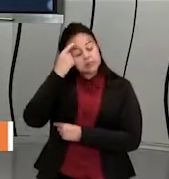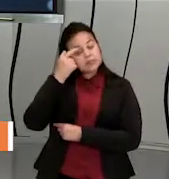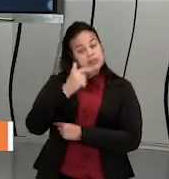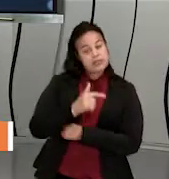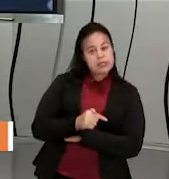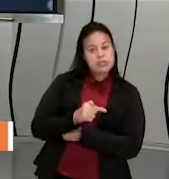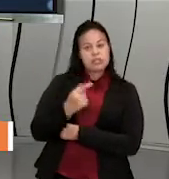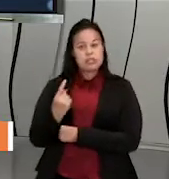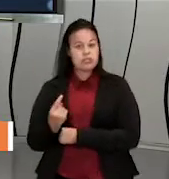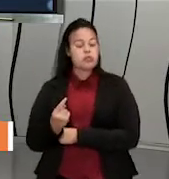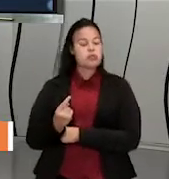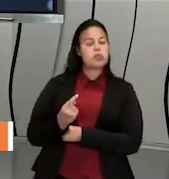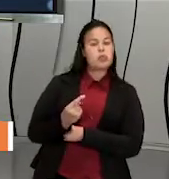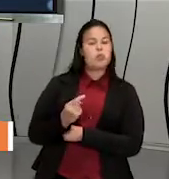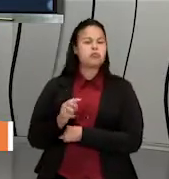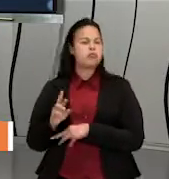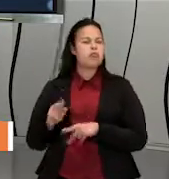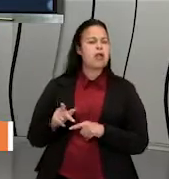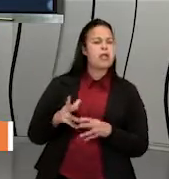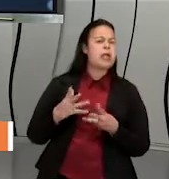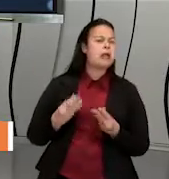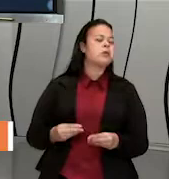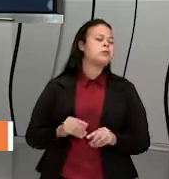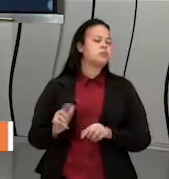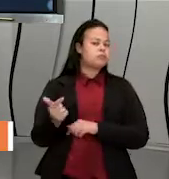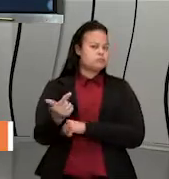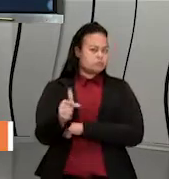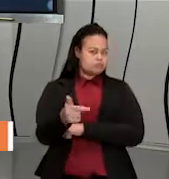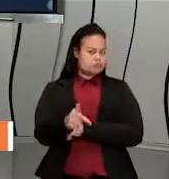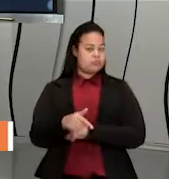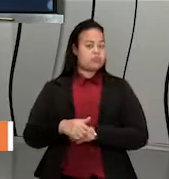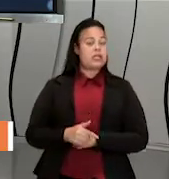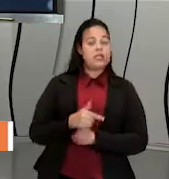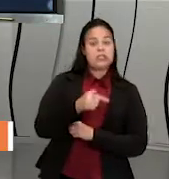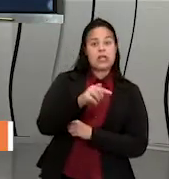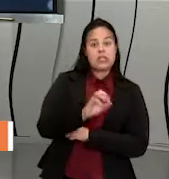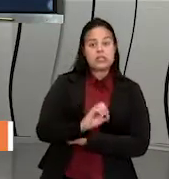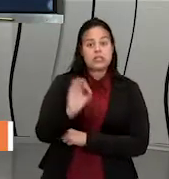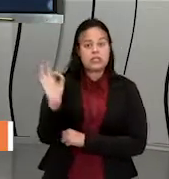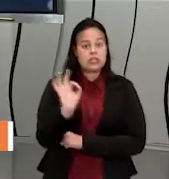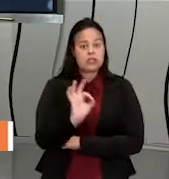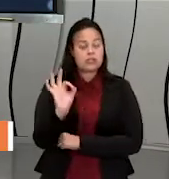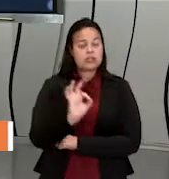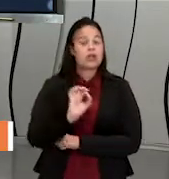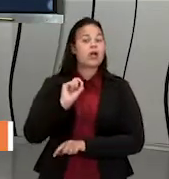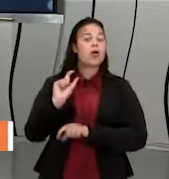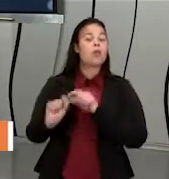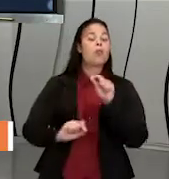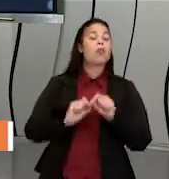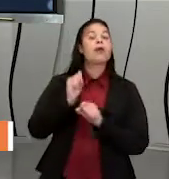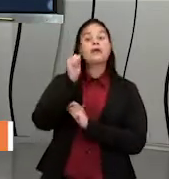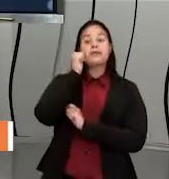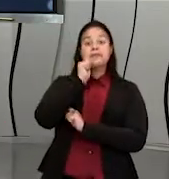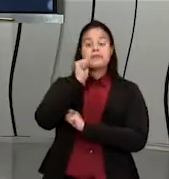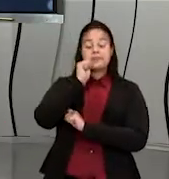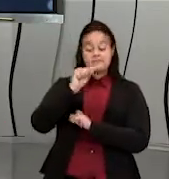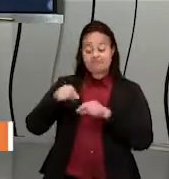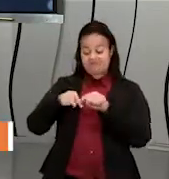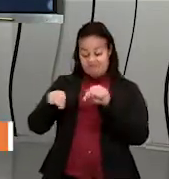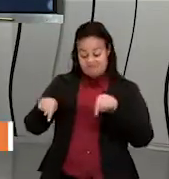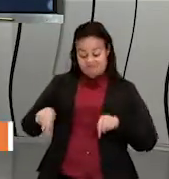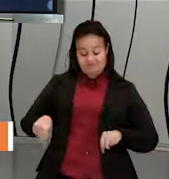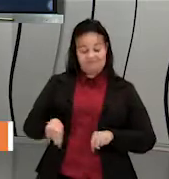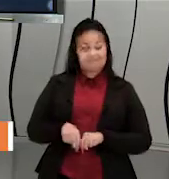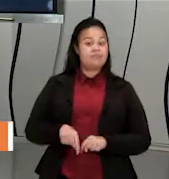71, não vai fazer muita diferença no entendimento. Então 70% são meninas. Quer dizer,